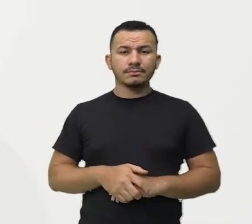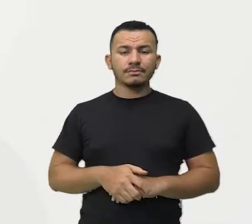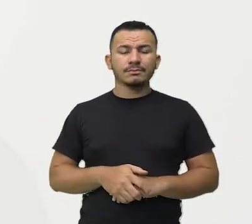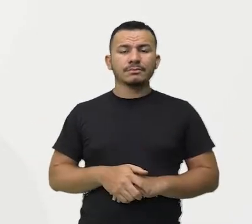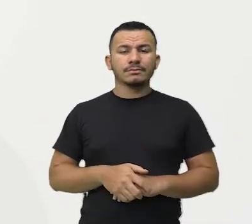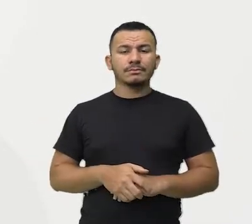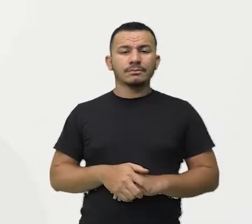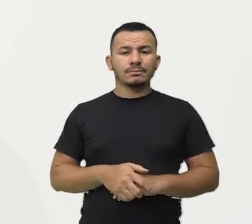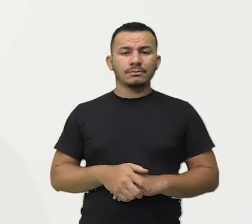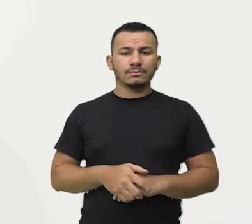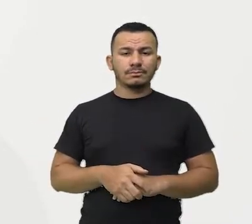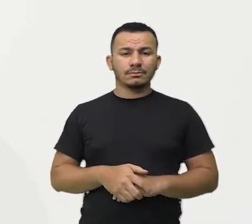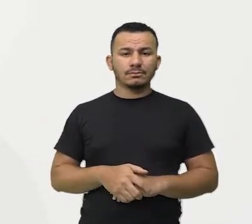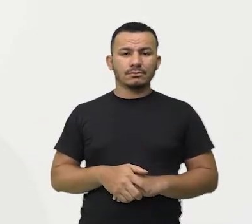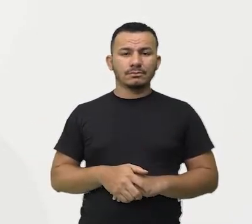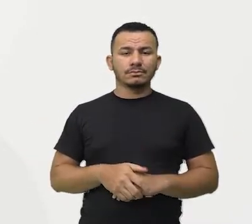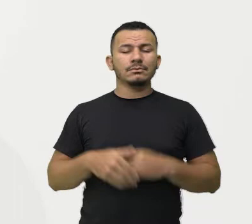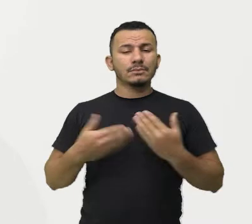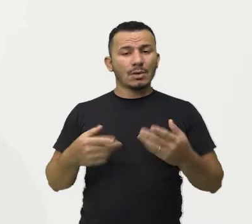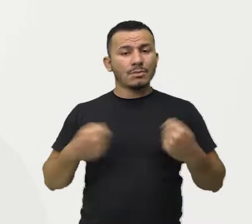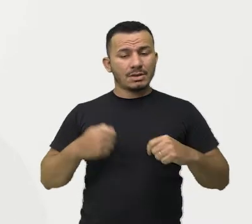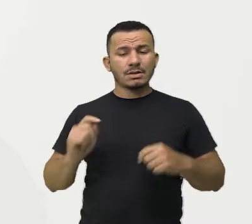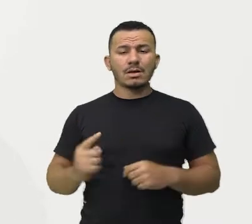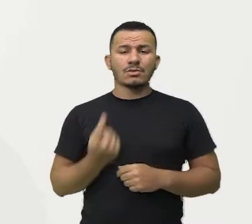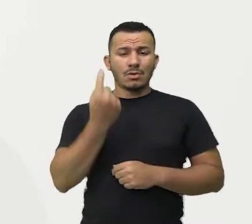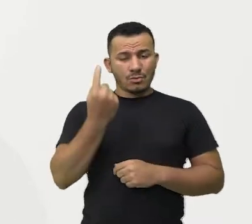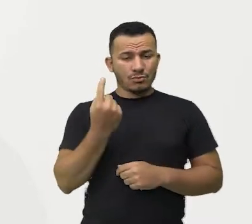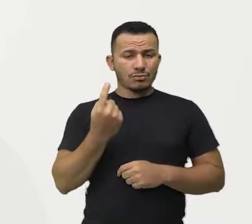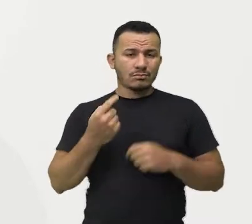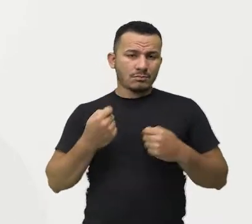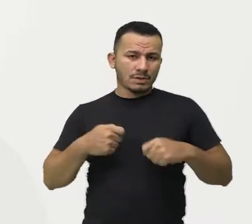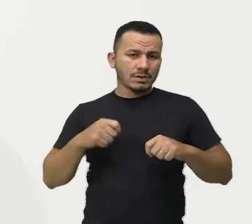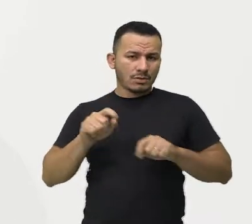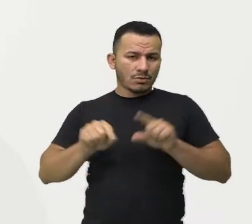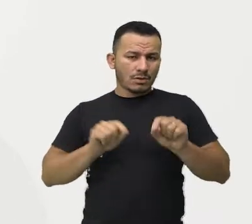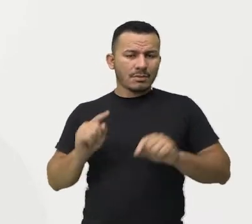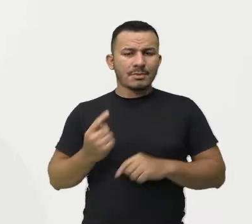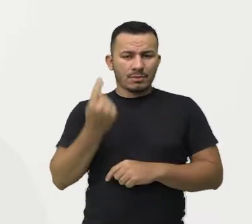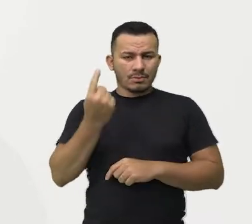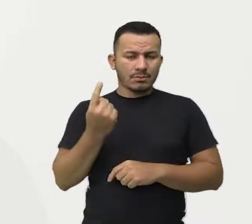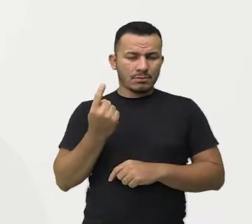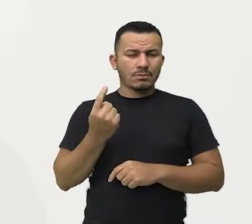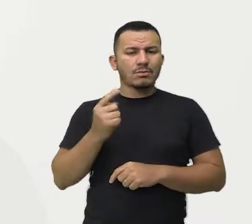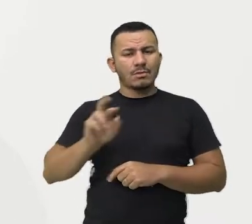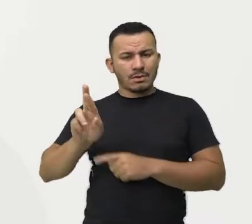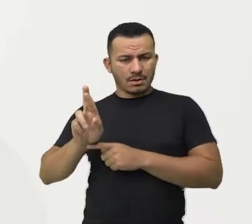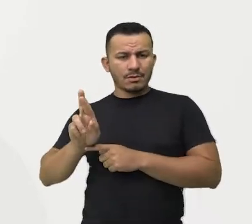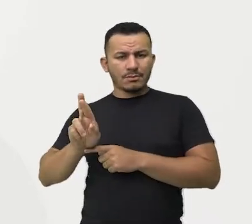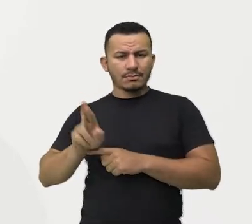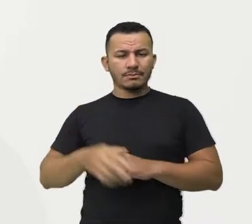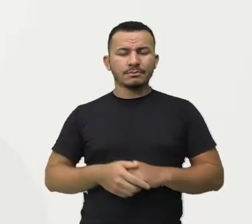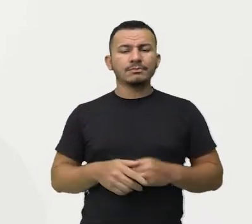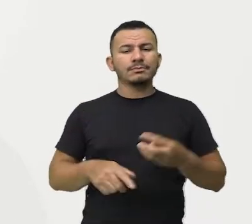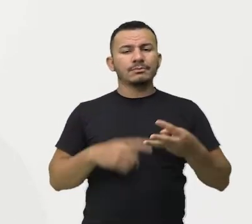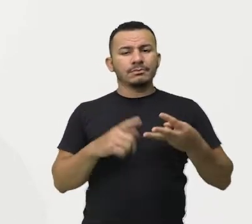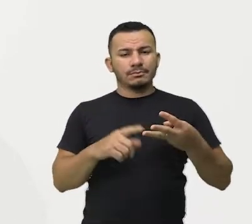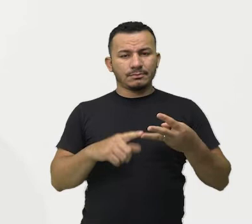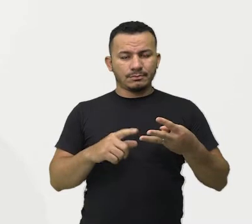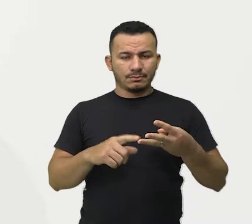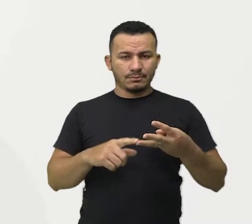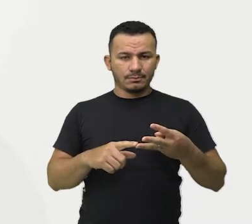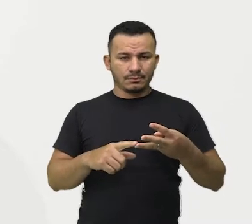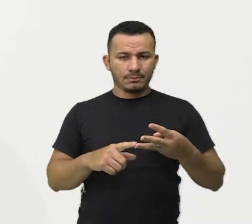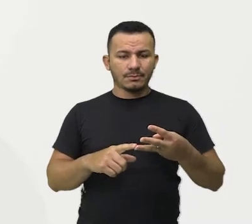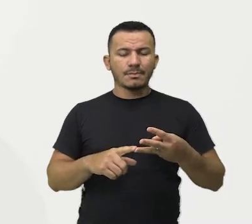infinitos raios em uma circunferência, tá bom? Mas, via de regra, tem que ter um, pelo menos um. Então, outro elemento importante é